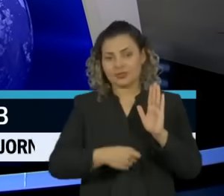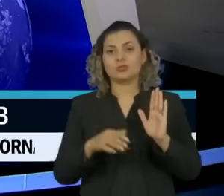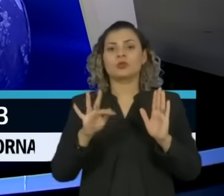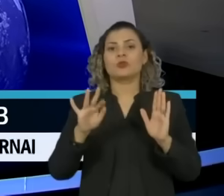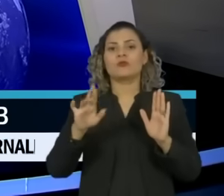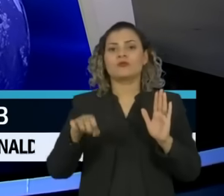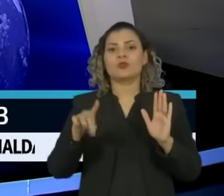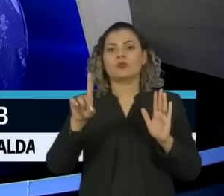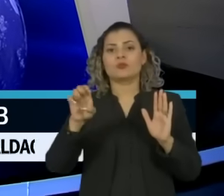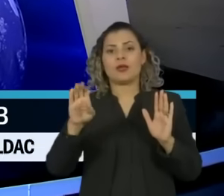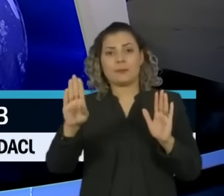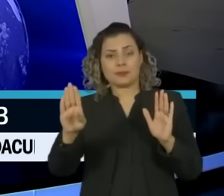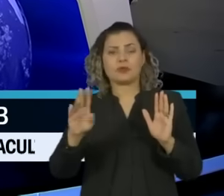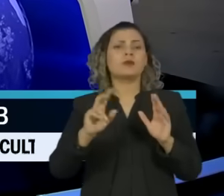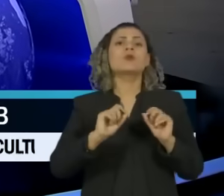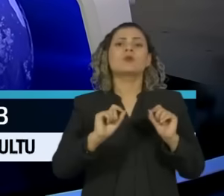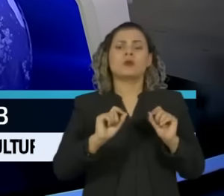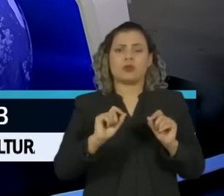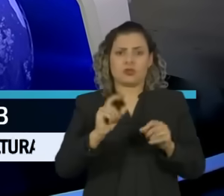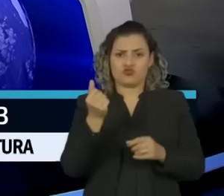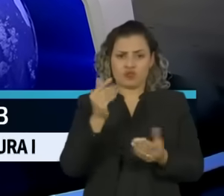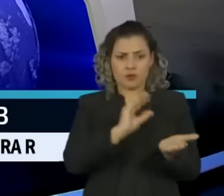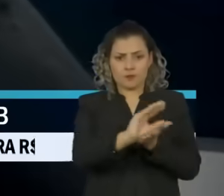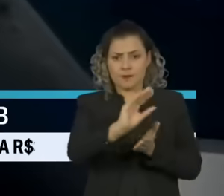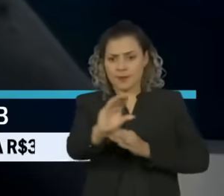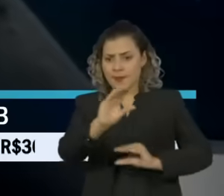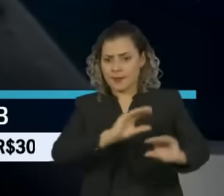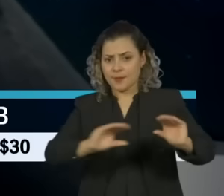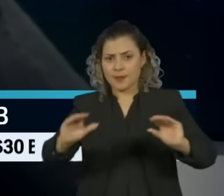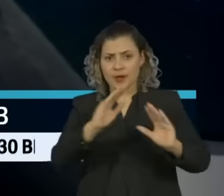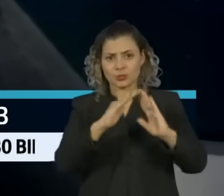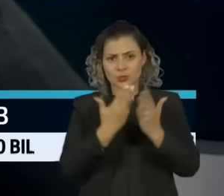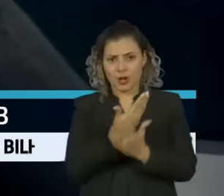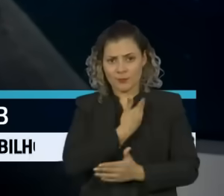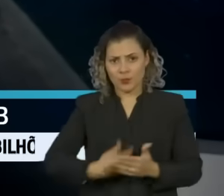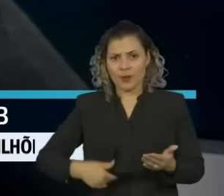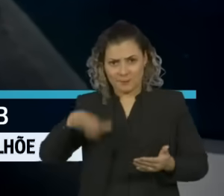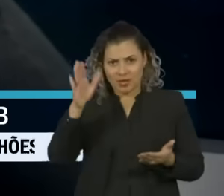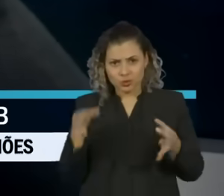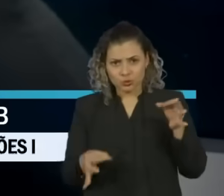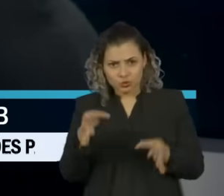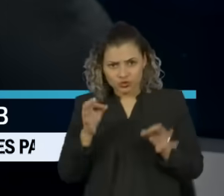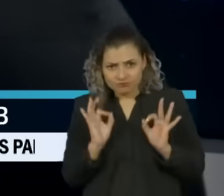turnos na Câmara torna a distribuição dos recursos para a educação pública mais justa?